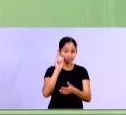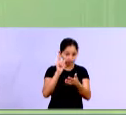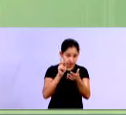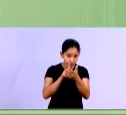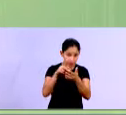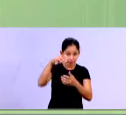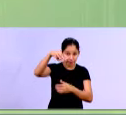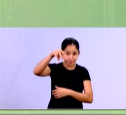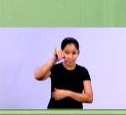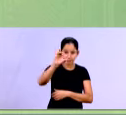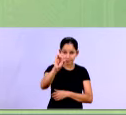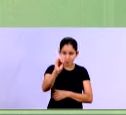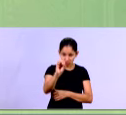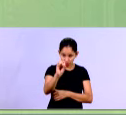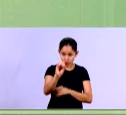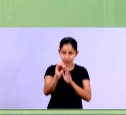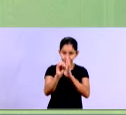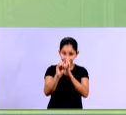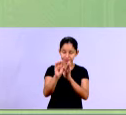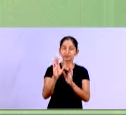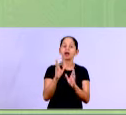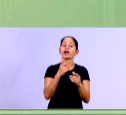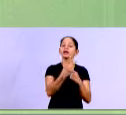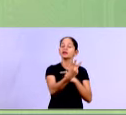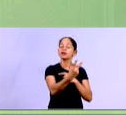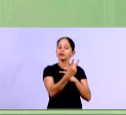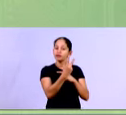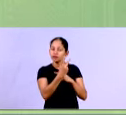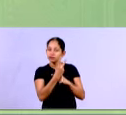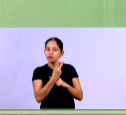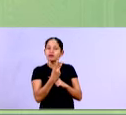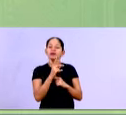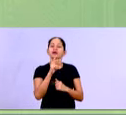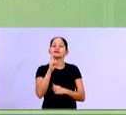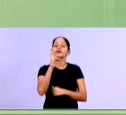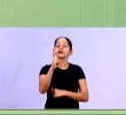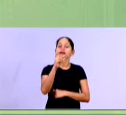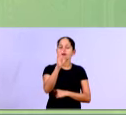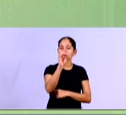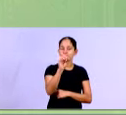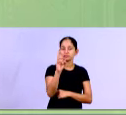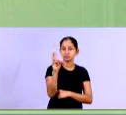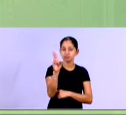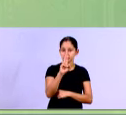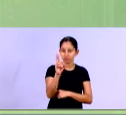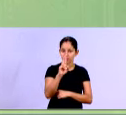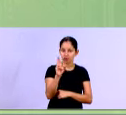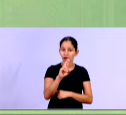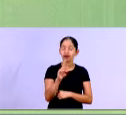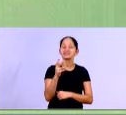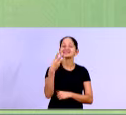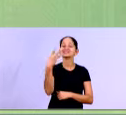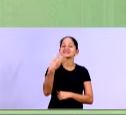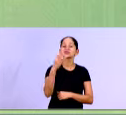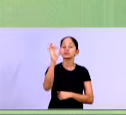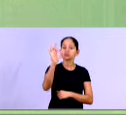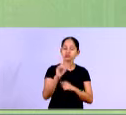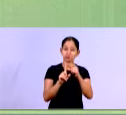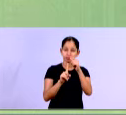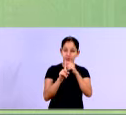maio você fez um empréstimo de R$500 a uma taxa de 3% ao mês. E no